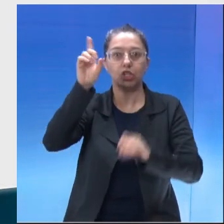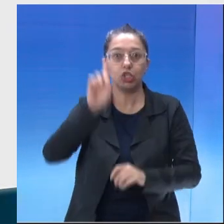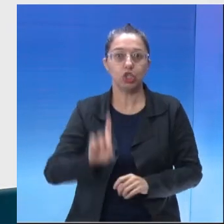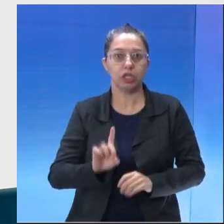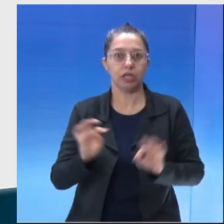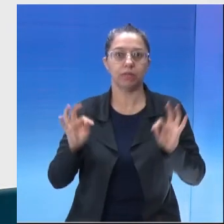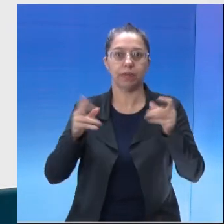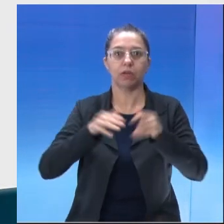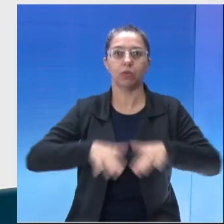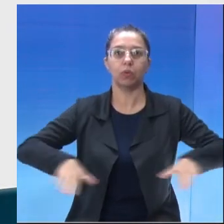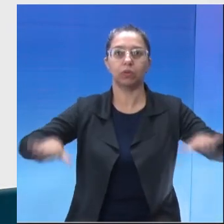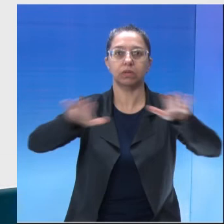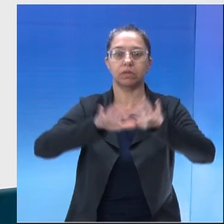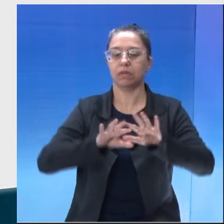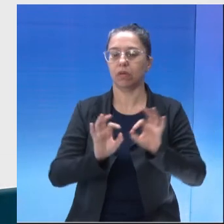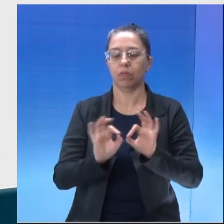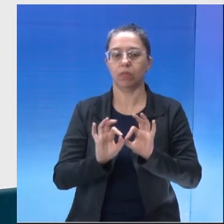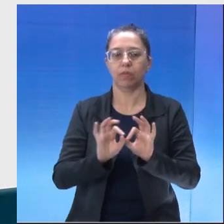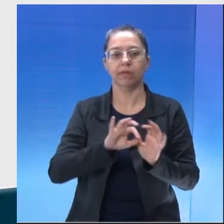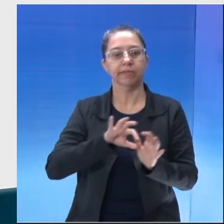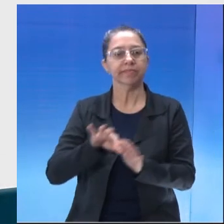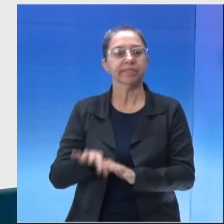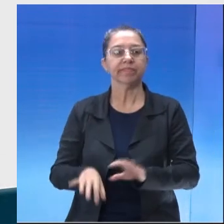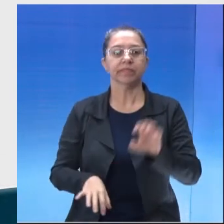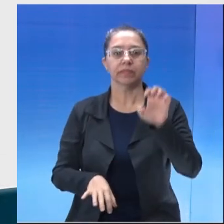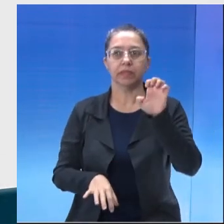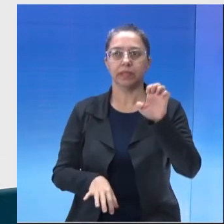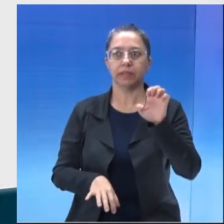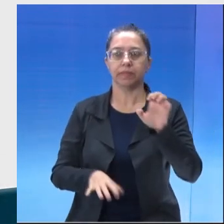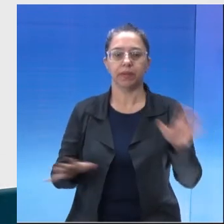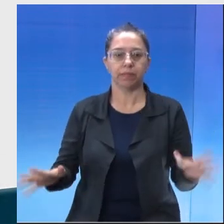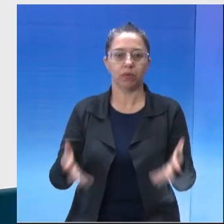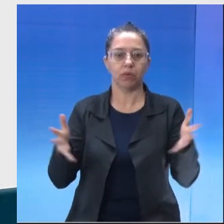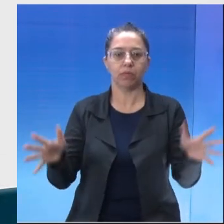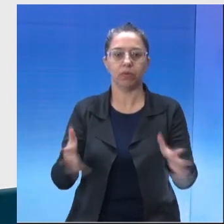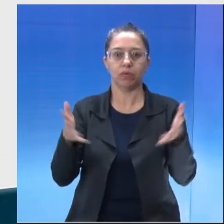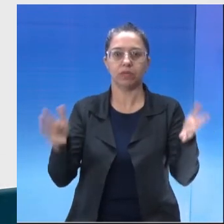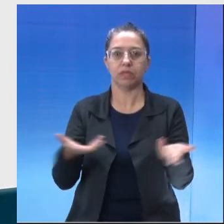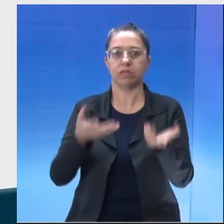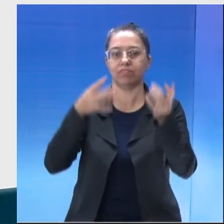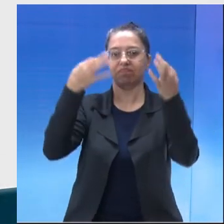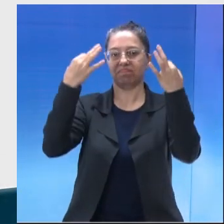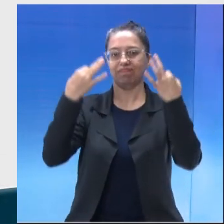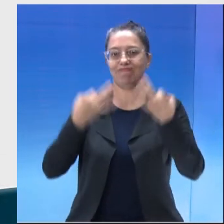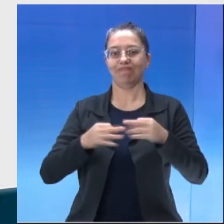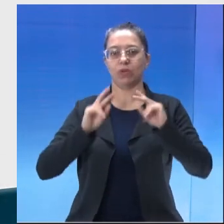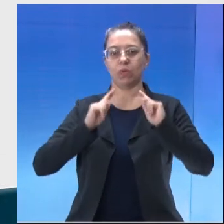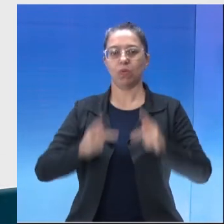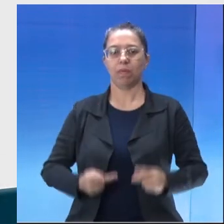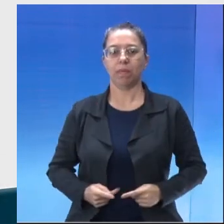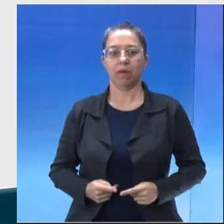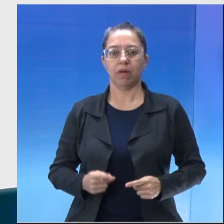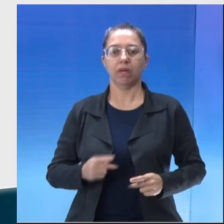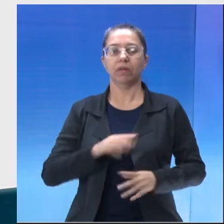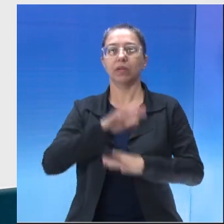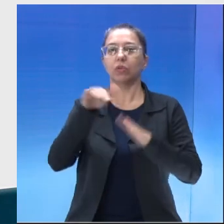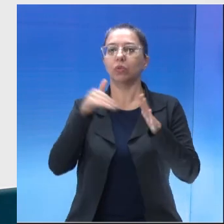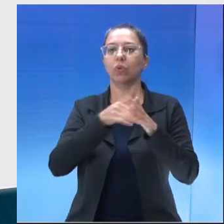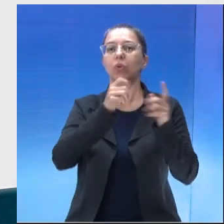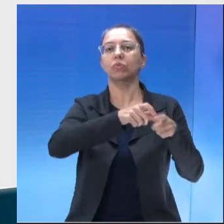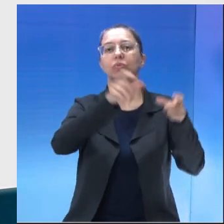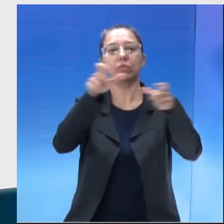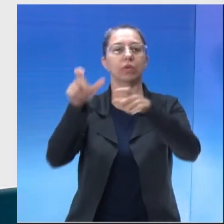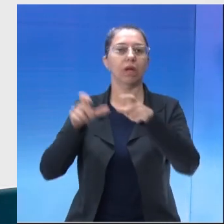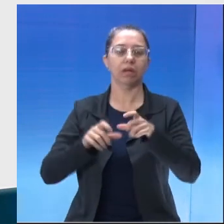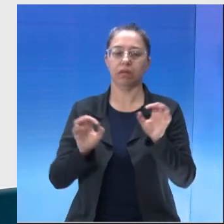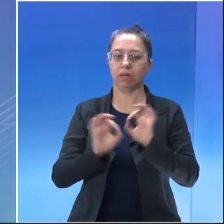E, promoção da dignidade humana em todos os lugares. O texto também não fala isso, né? Então, o texto